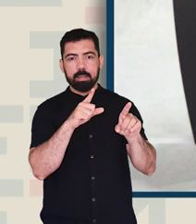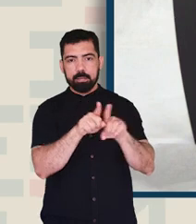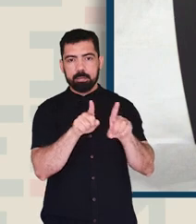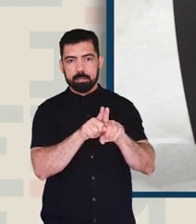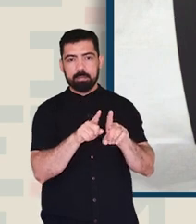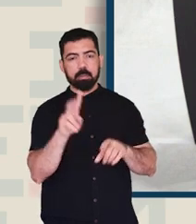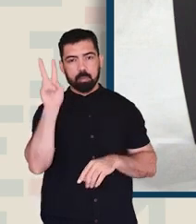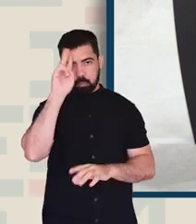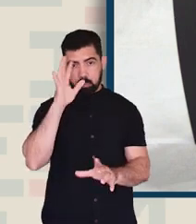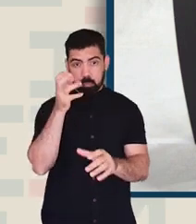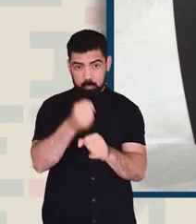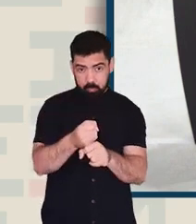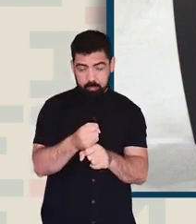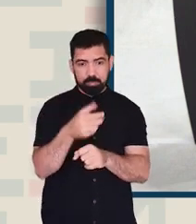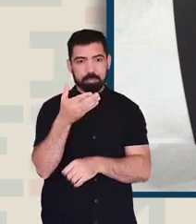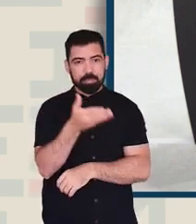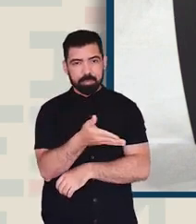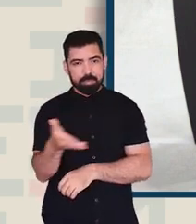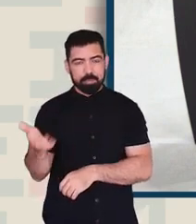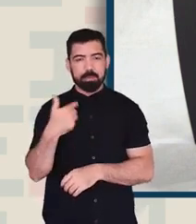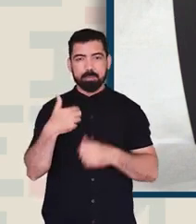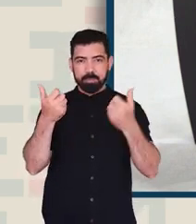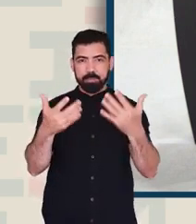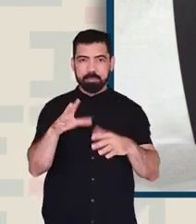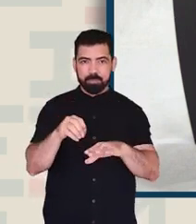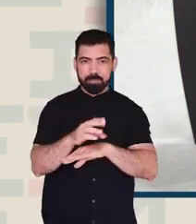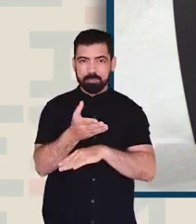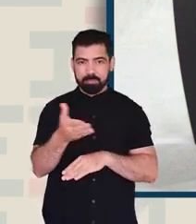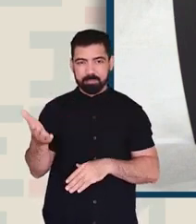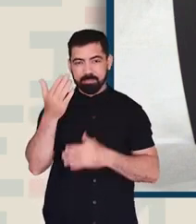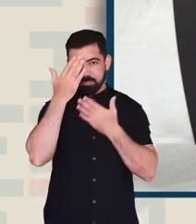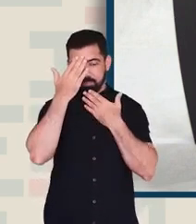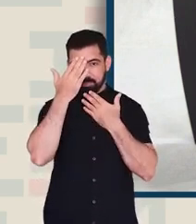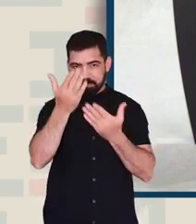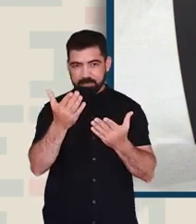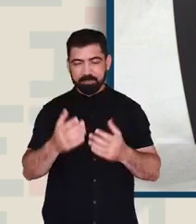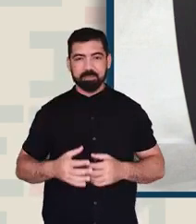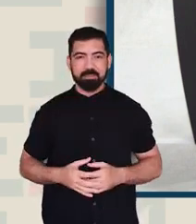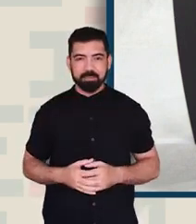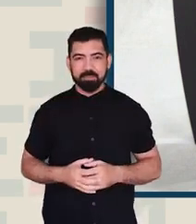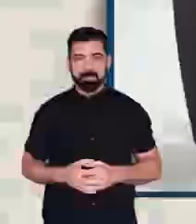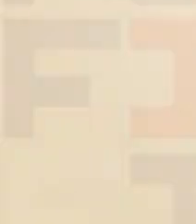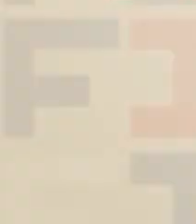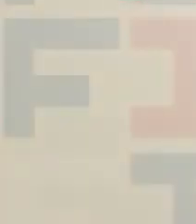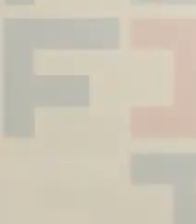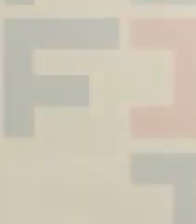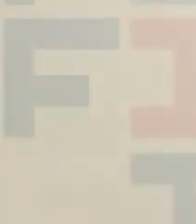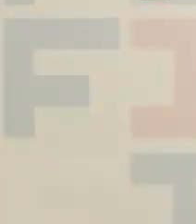um pouco da história desses instrumentos, era isso que eu tinha a falar. Muito obrigado.